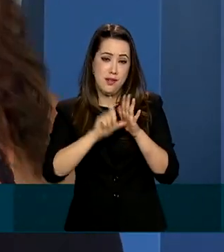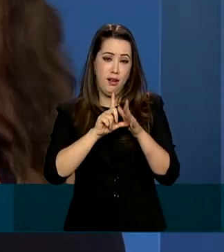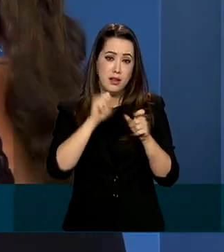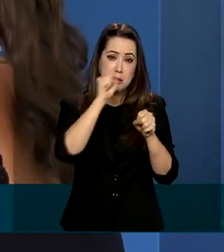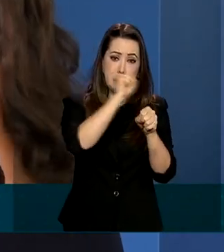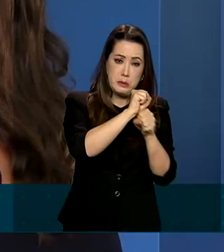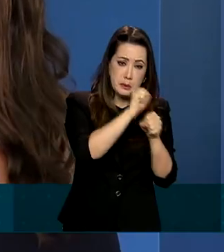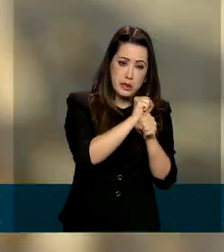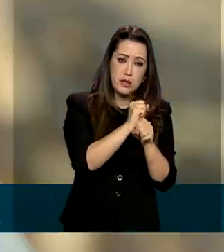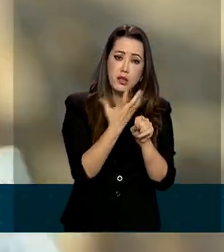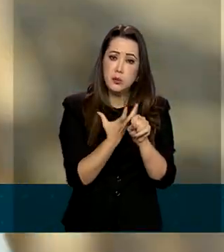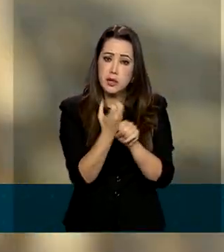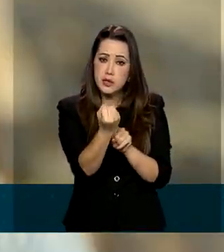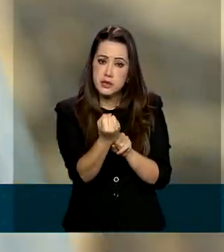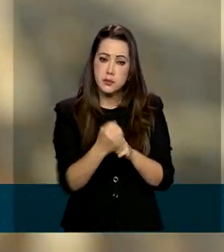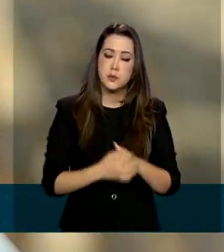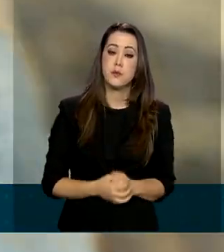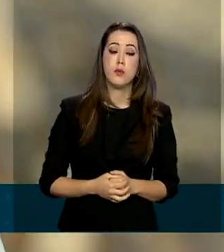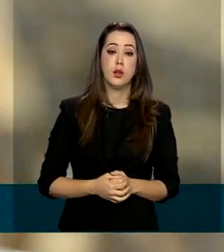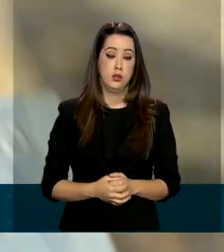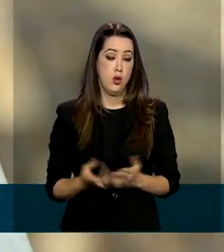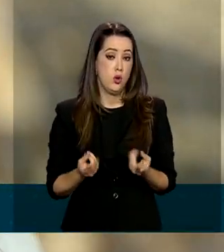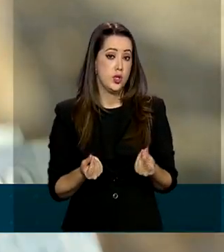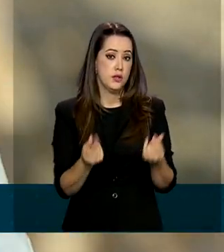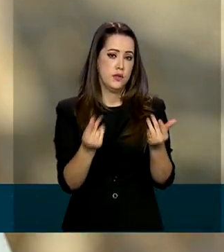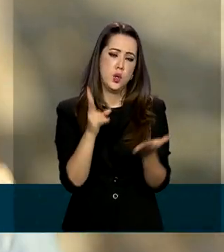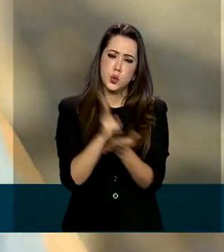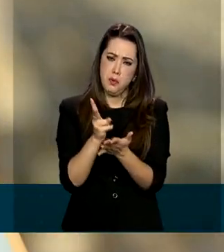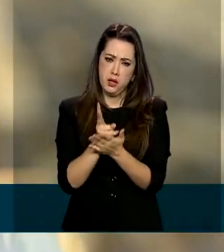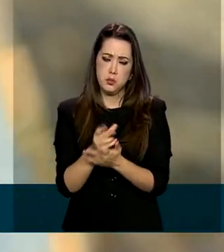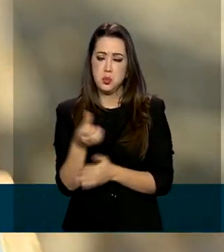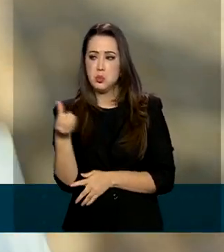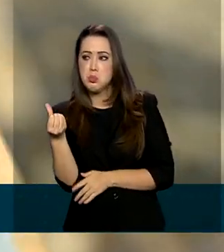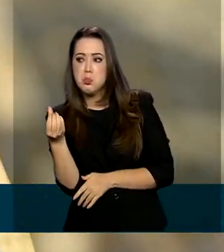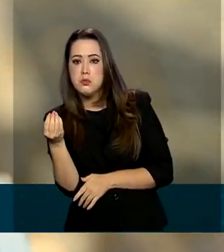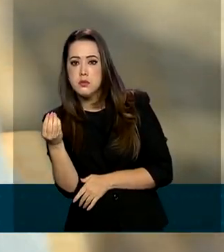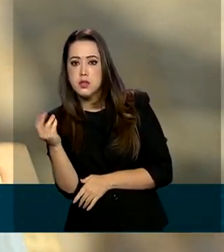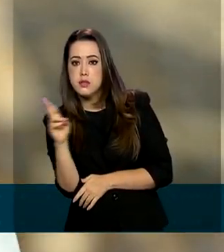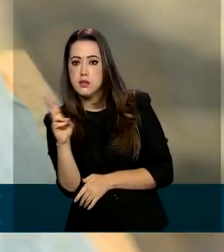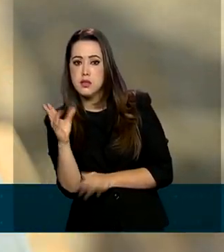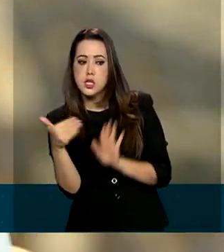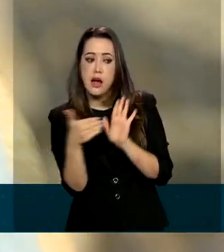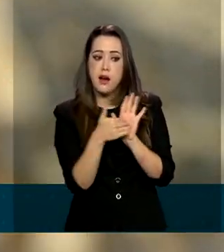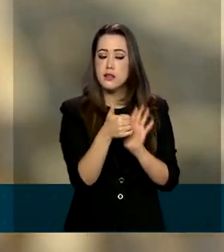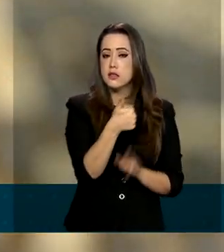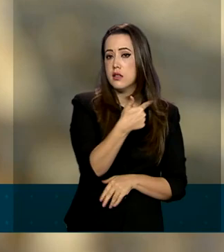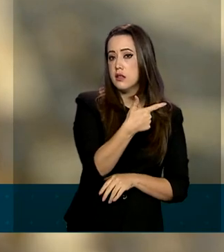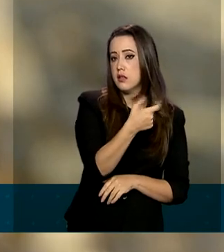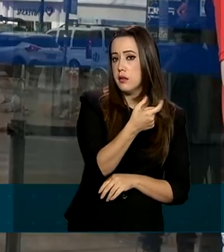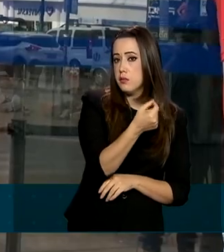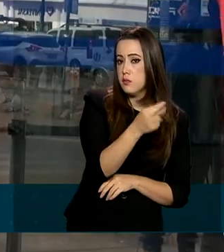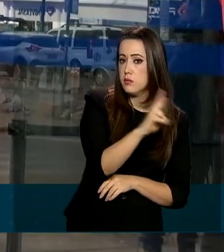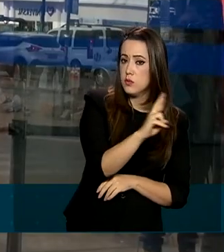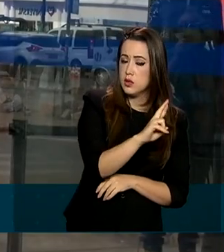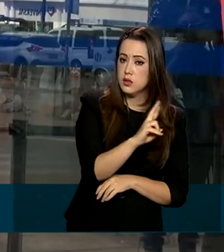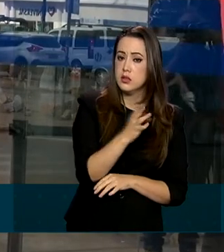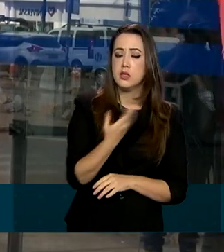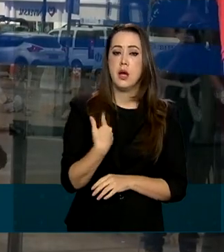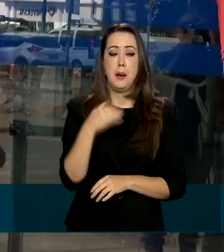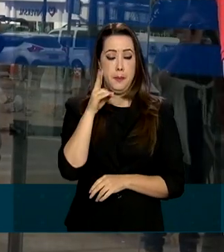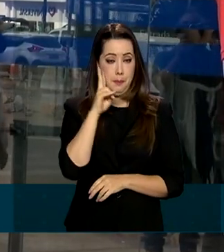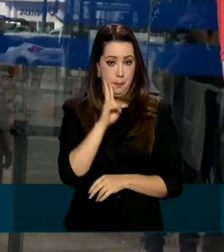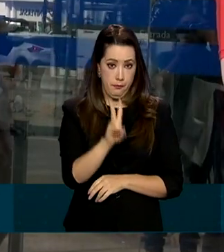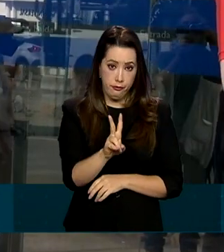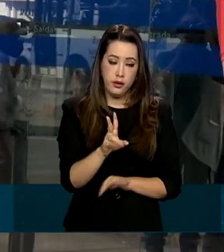que tiveram o pagamento suspenso os valores são os mesmos entre 600 e 1200 reais para quem